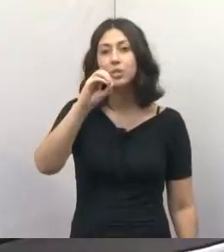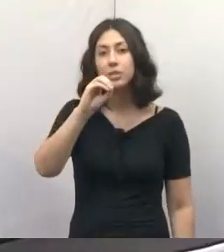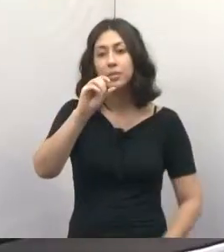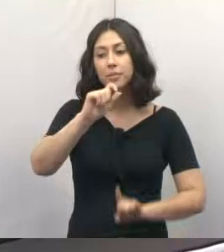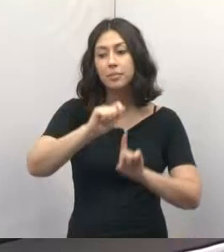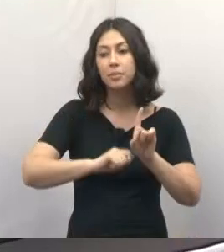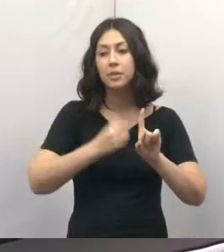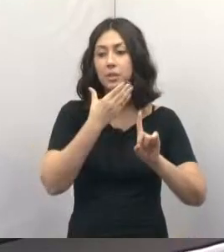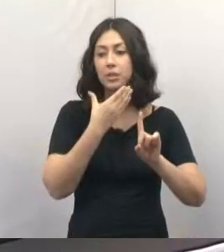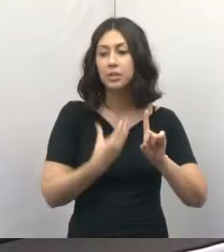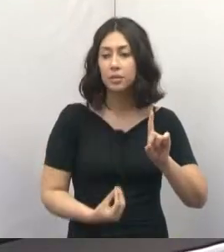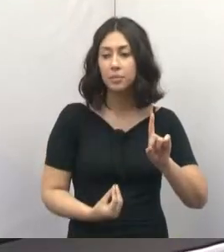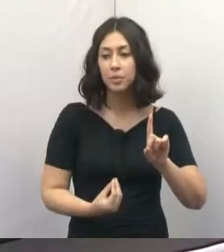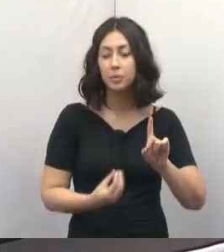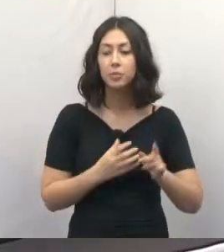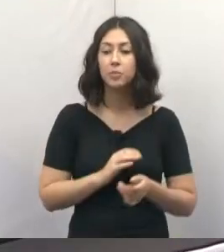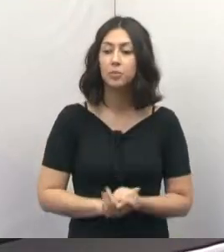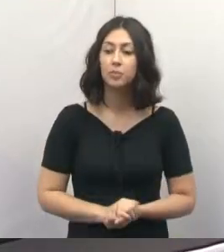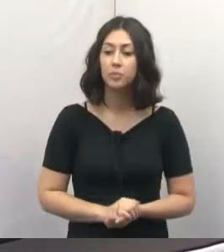dezembro,